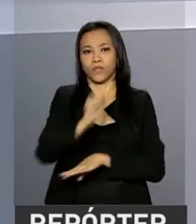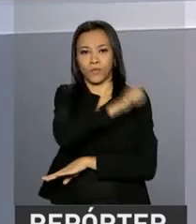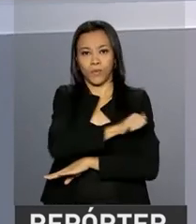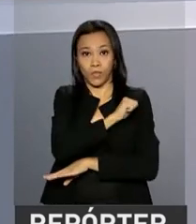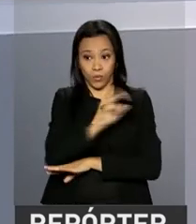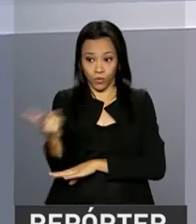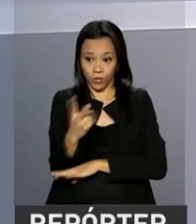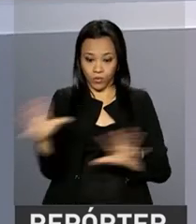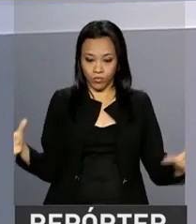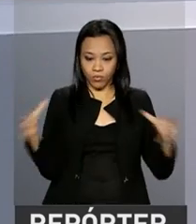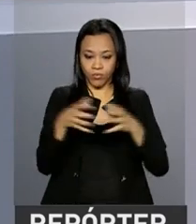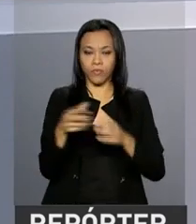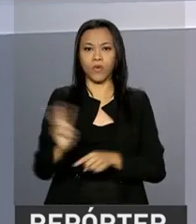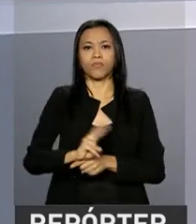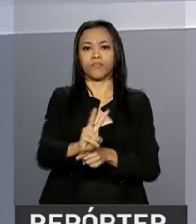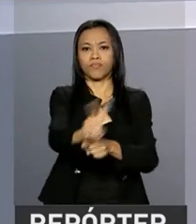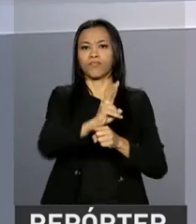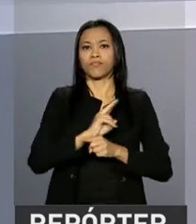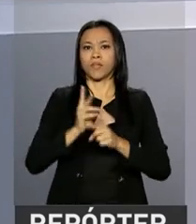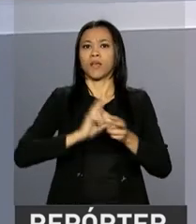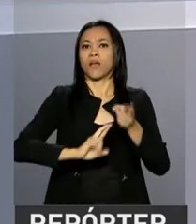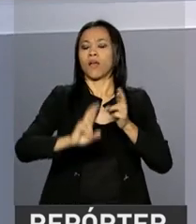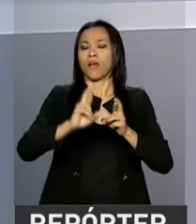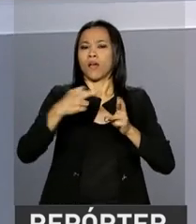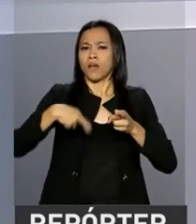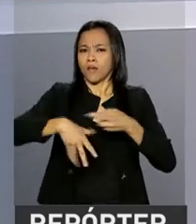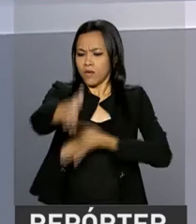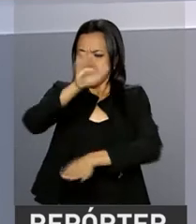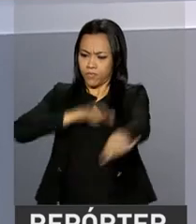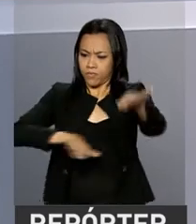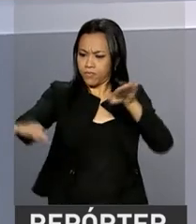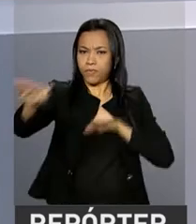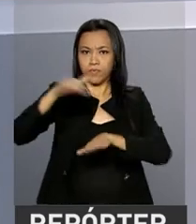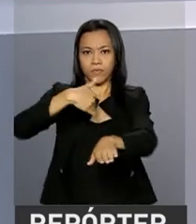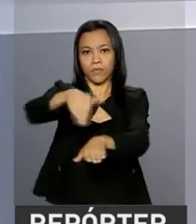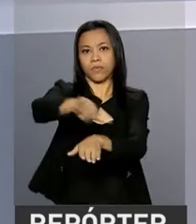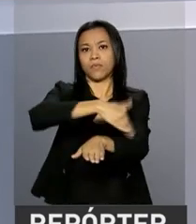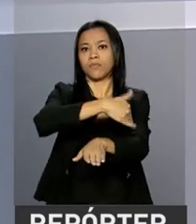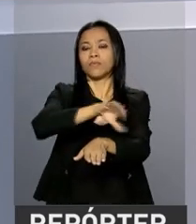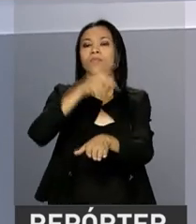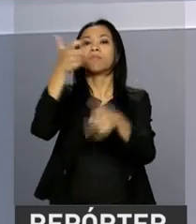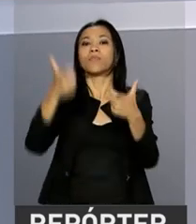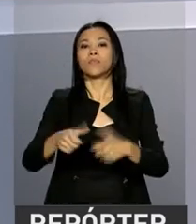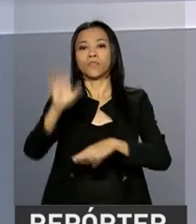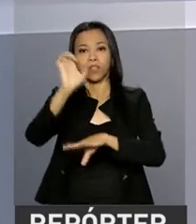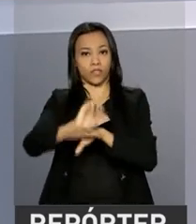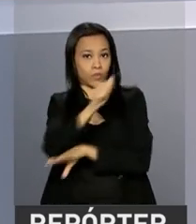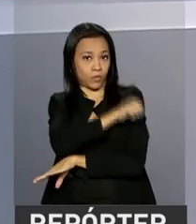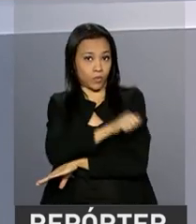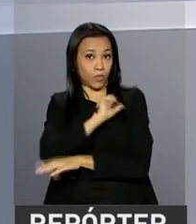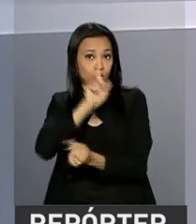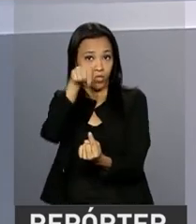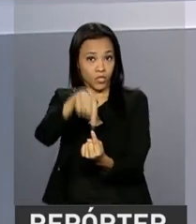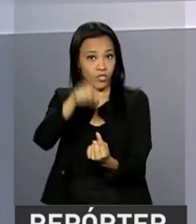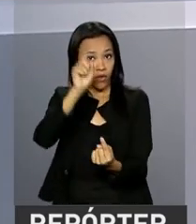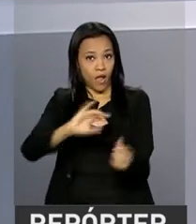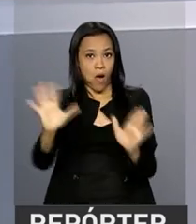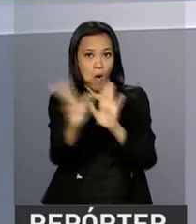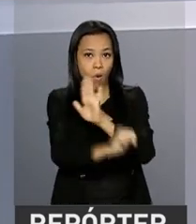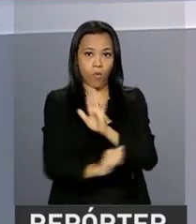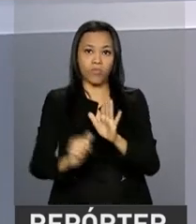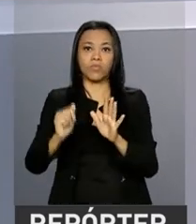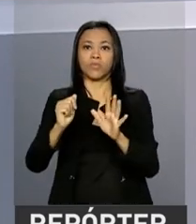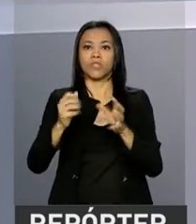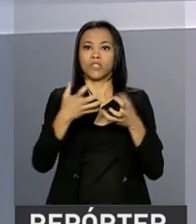vão patrulhar as rodovias federais presidente dutra avenida brasil e ao título isso o objetivo principal é evitar o roubo de cargas e